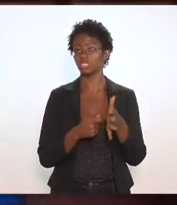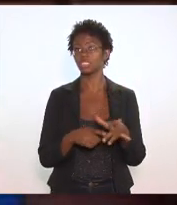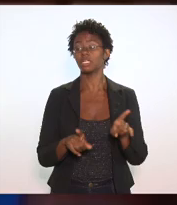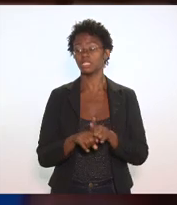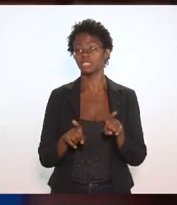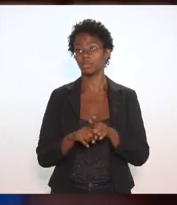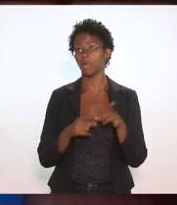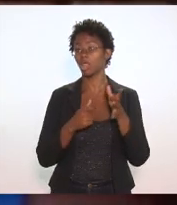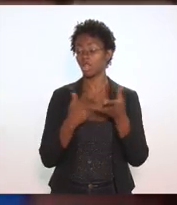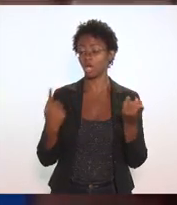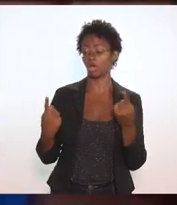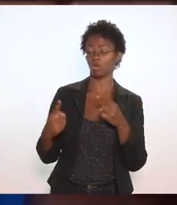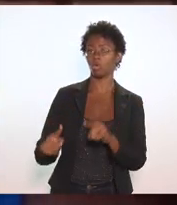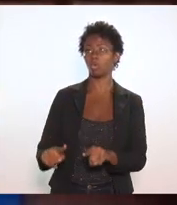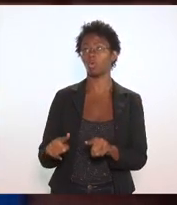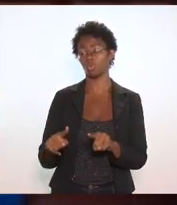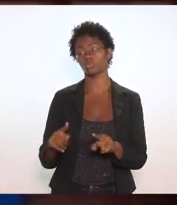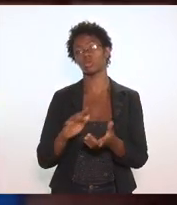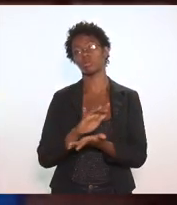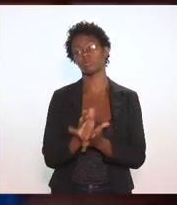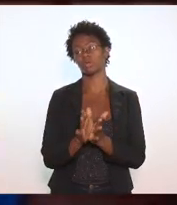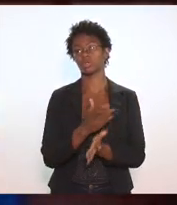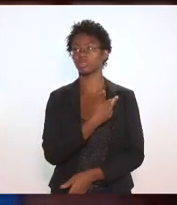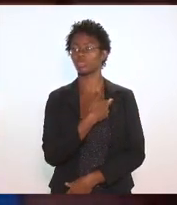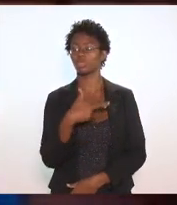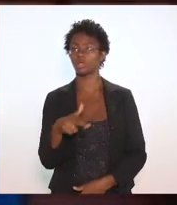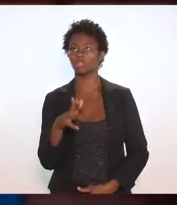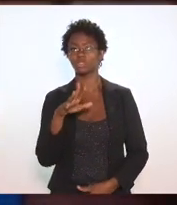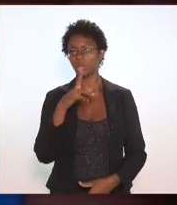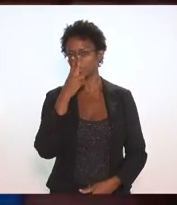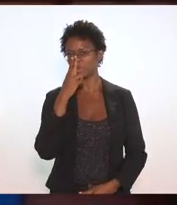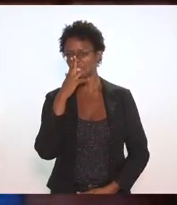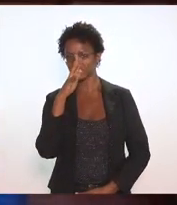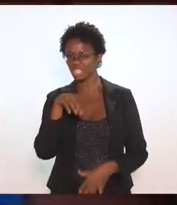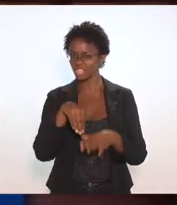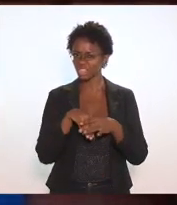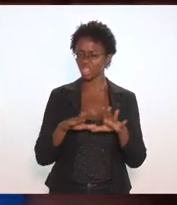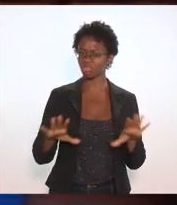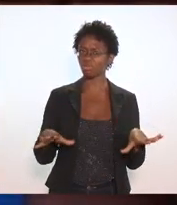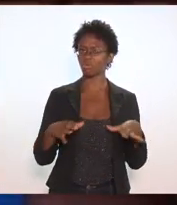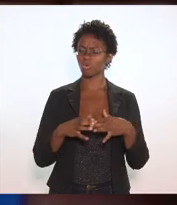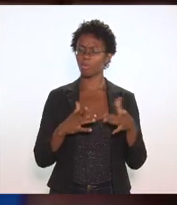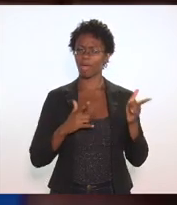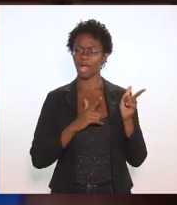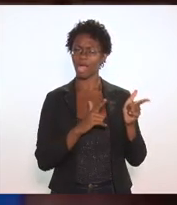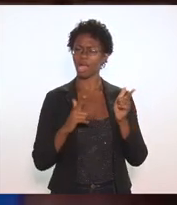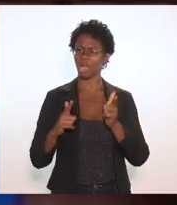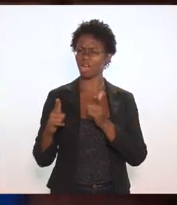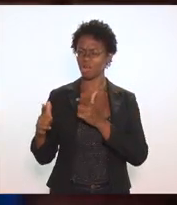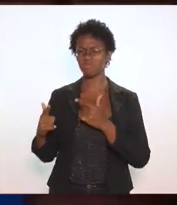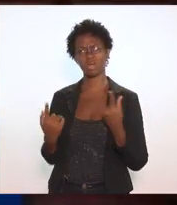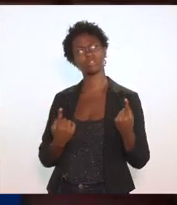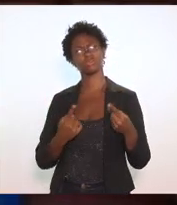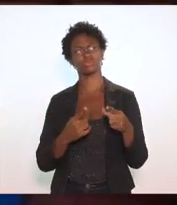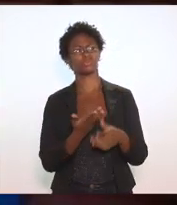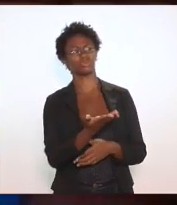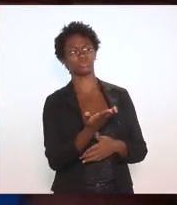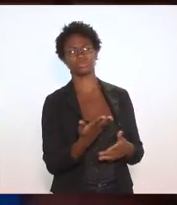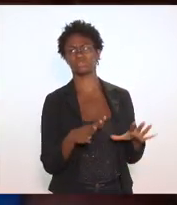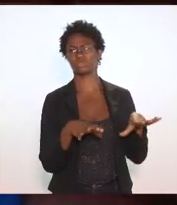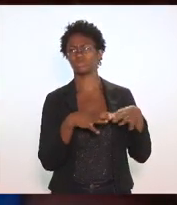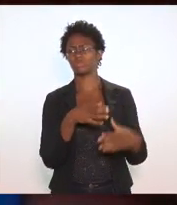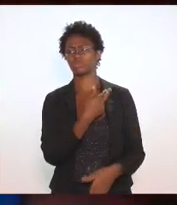violência perpetrada, inclusive por grupos armados, contra esse grupo